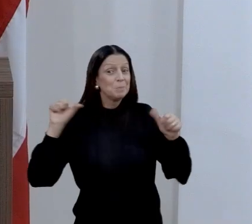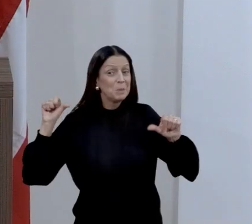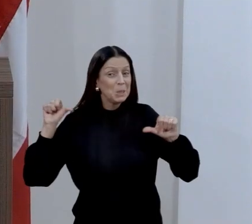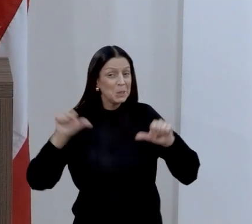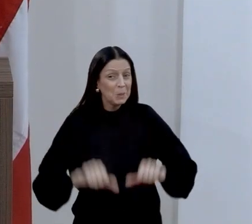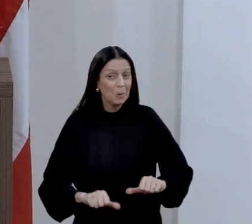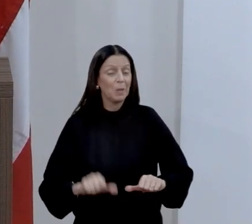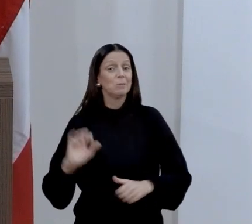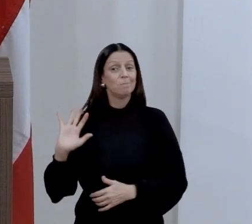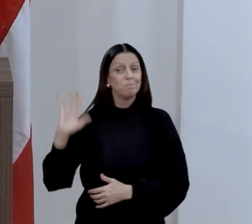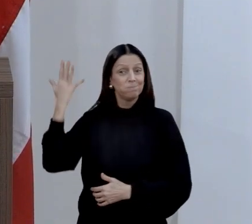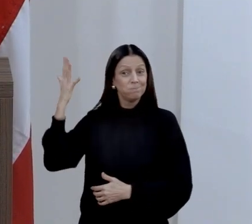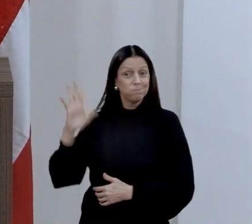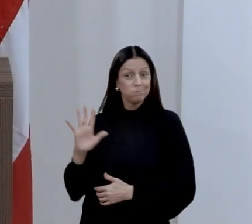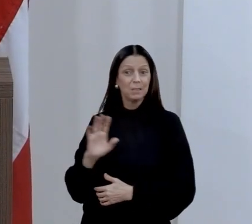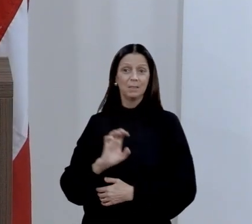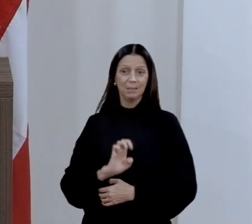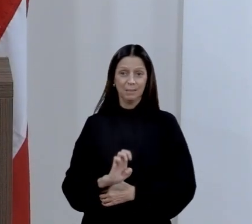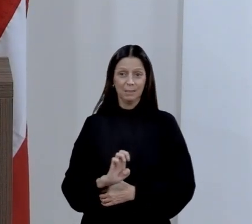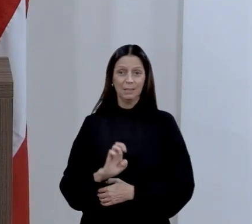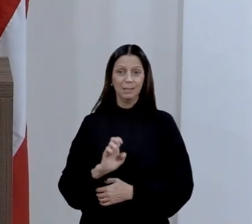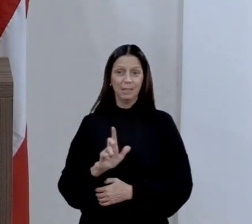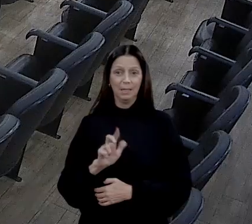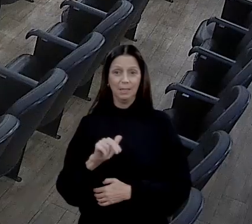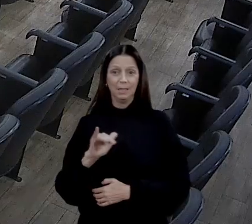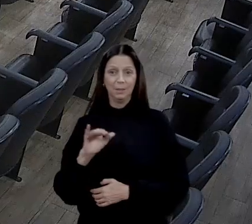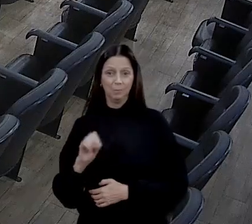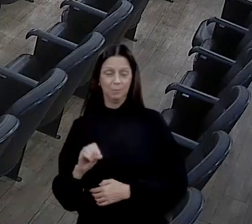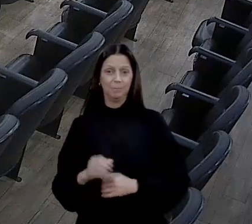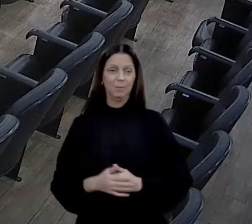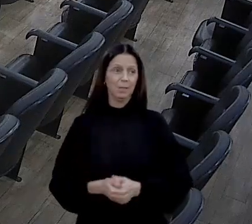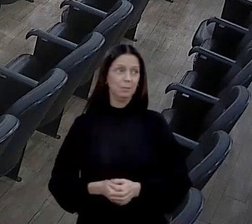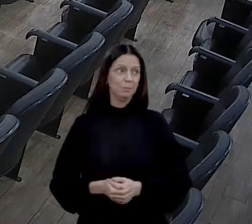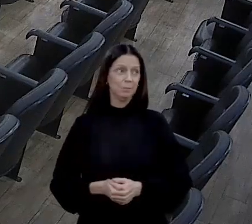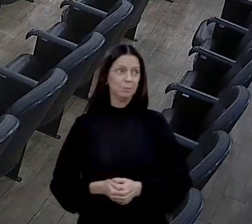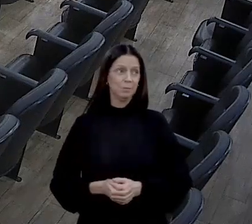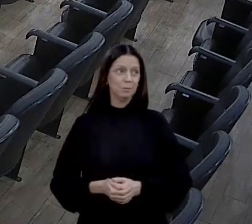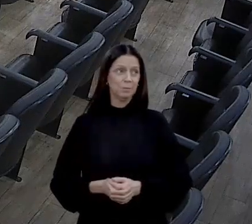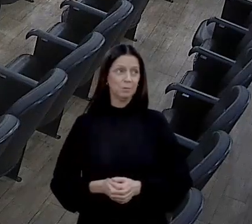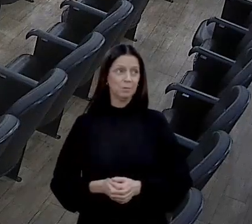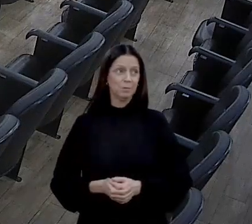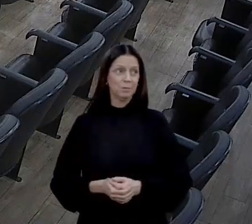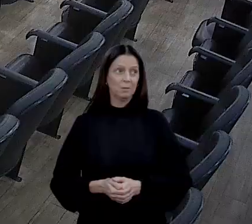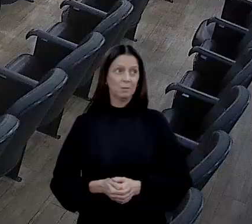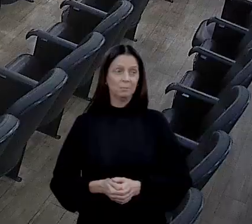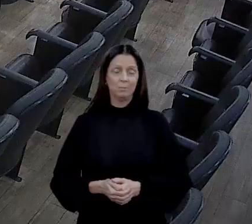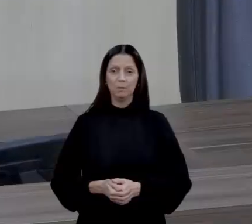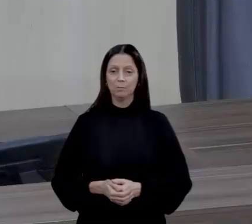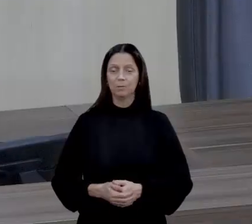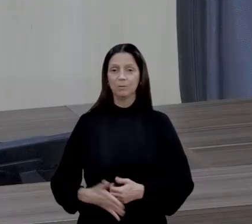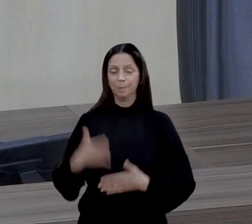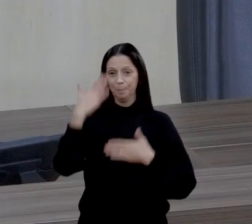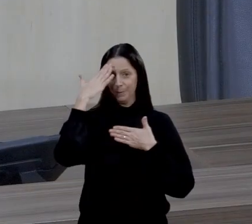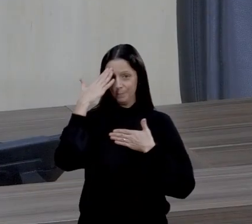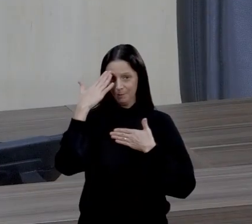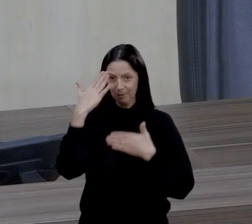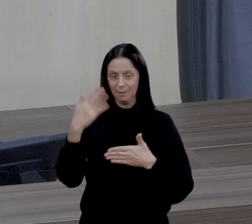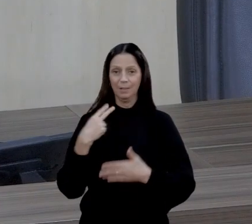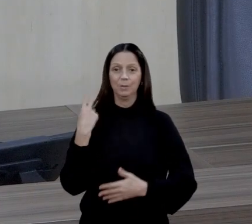efeitos que sofreremos ali com o El Niño. Muito obrigado a todos. Obrigado, vereador Flávio.